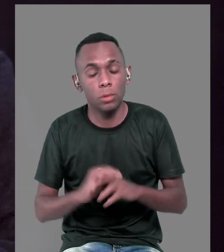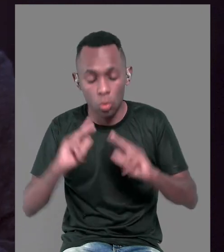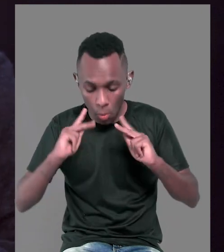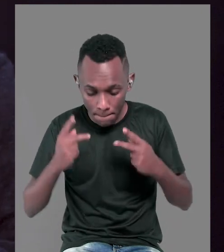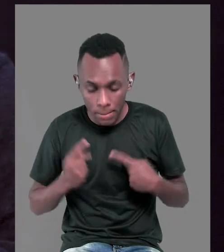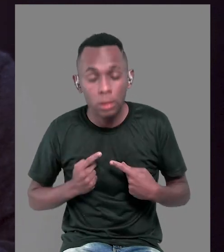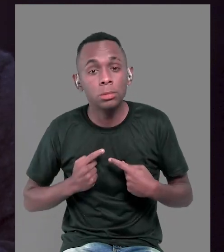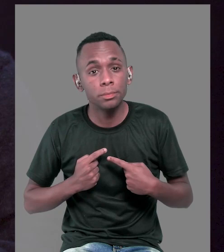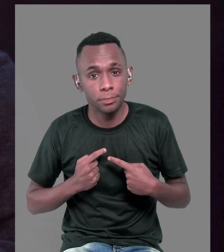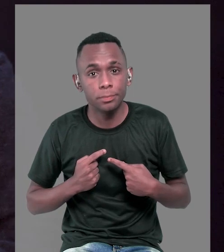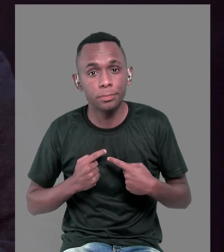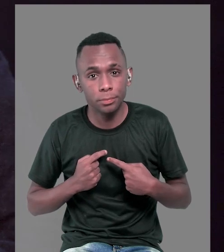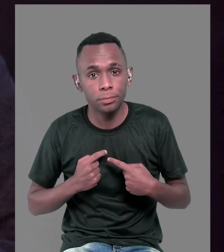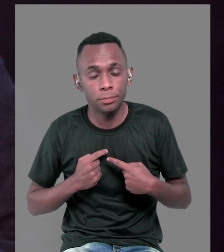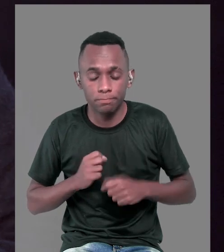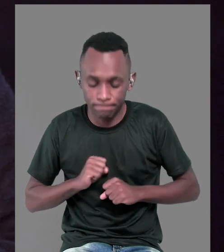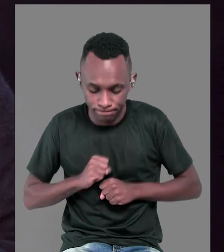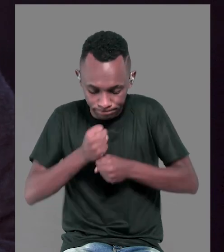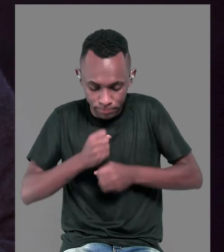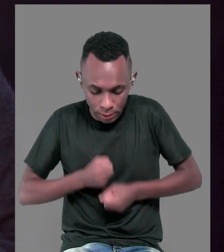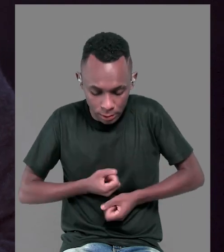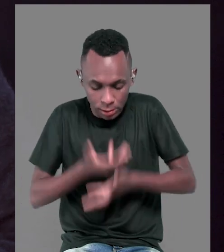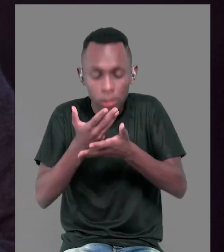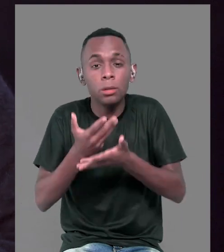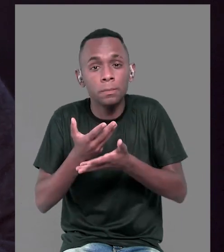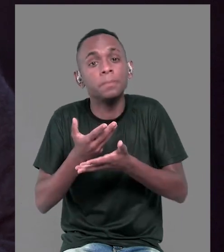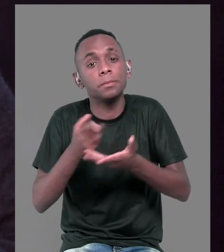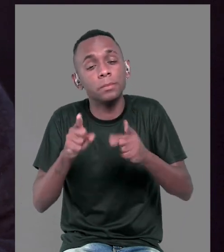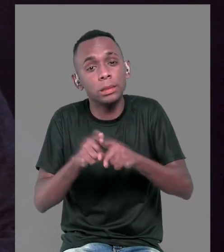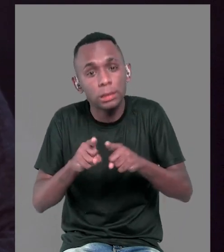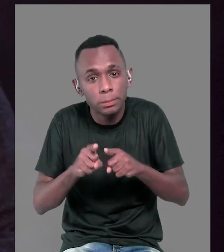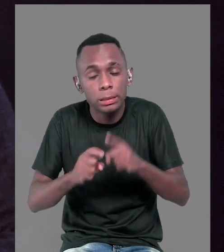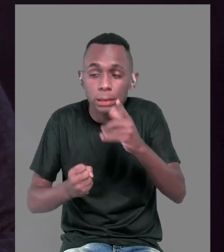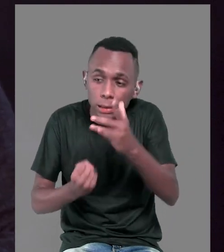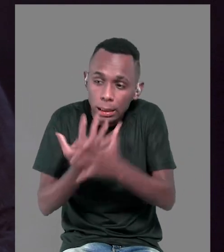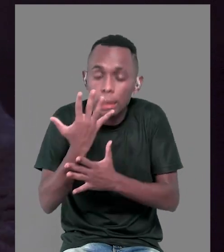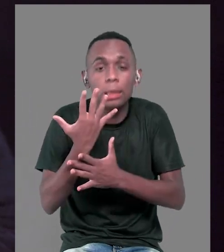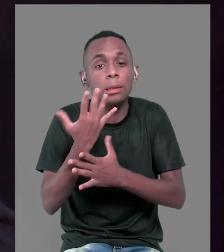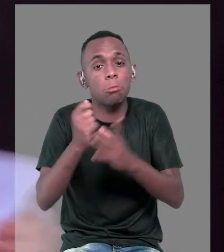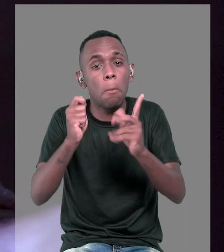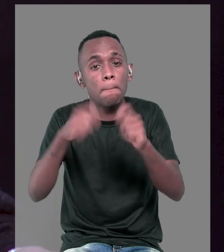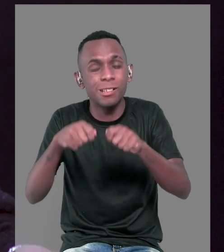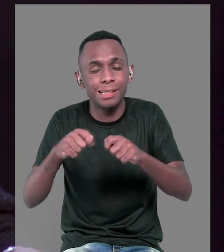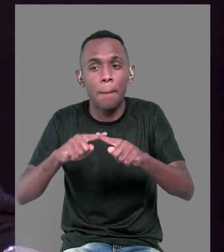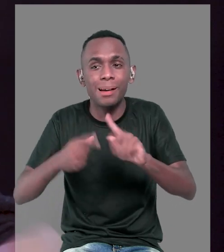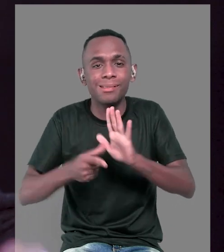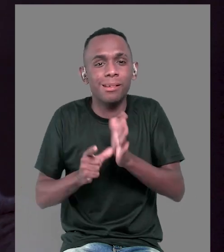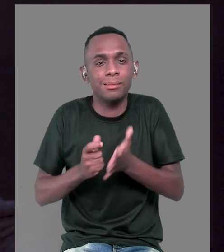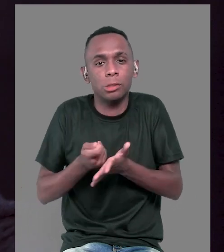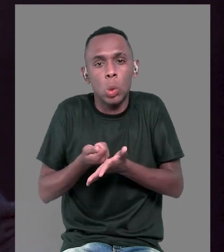invoca forças e produz engenhos que lhe saem do controle. Uma